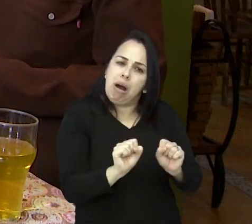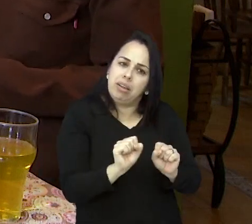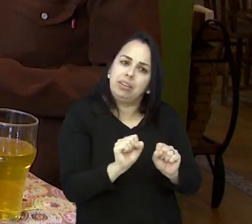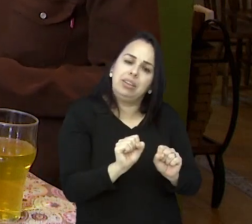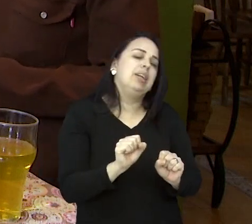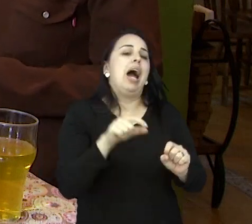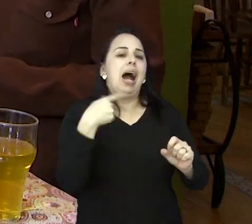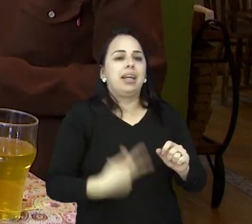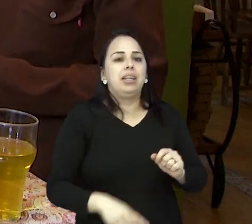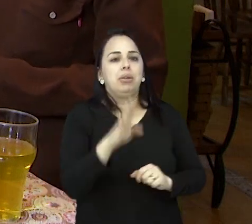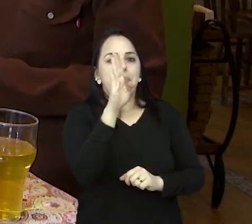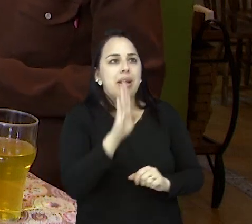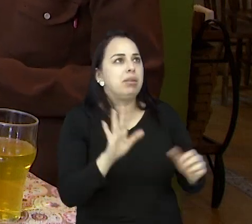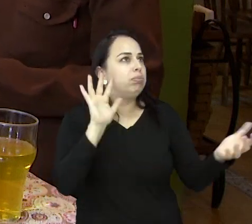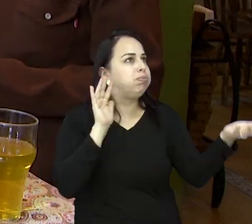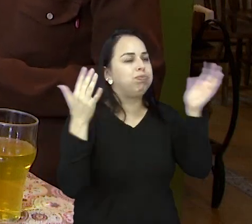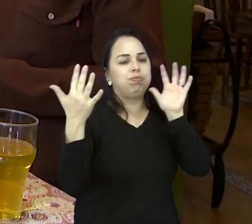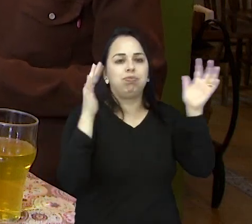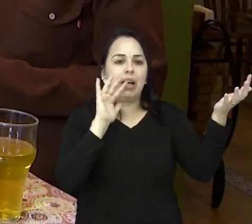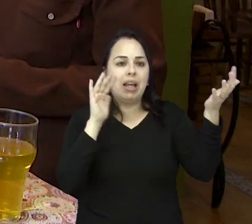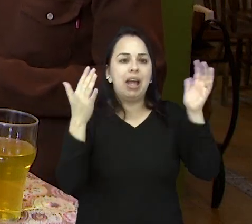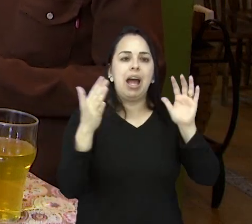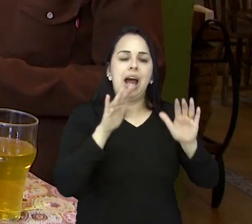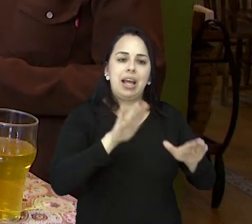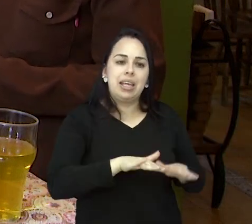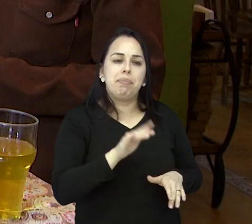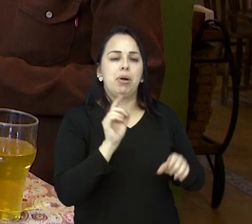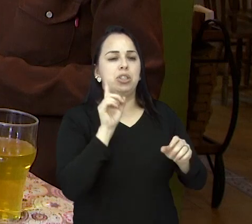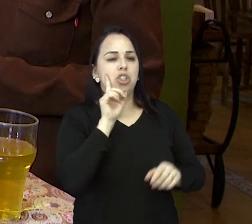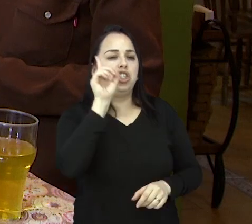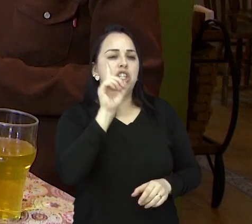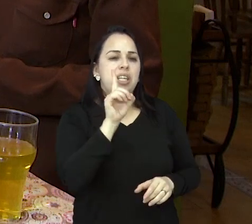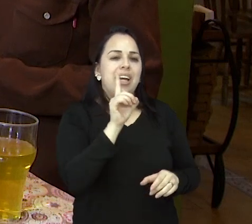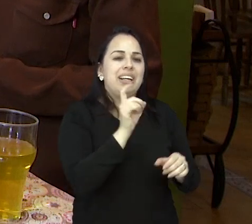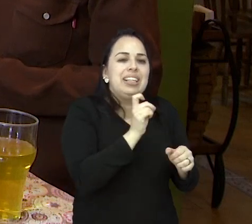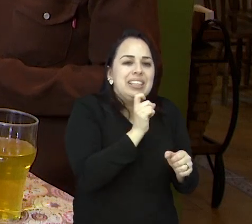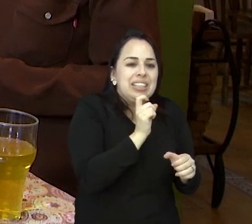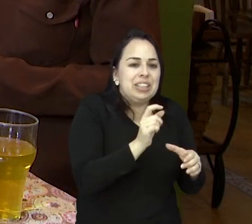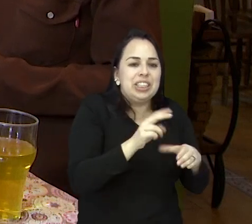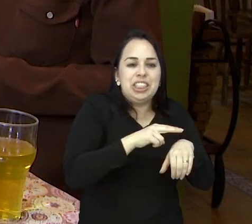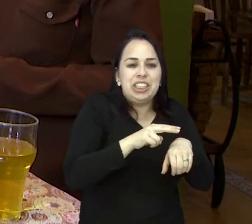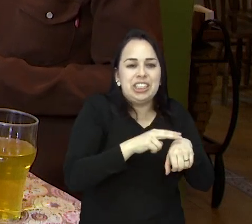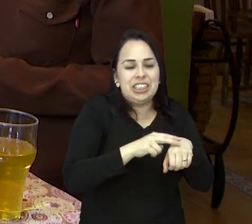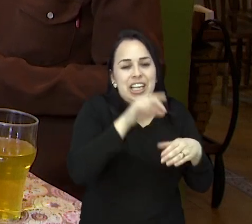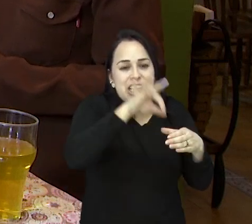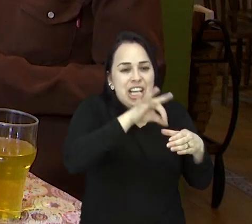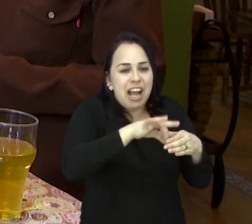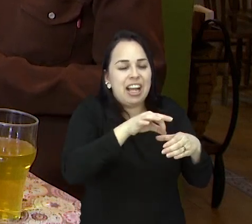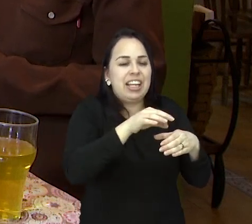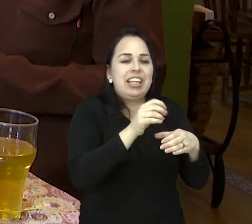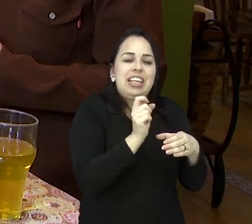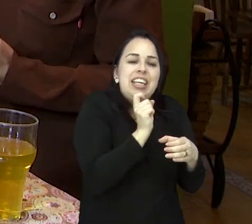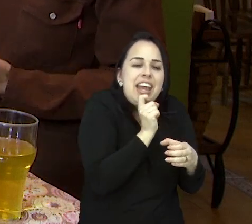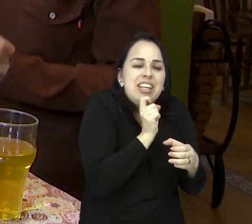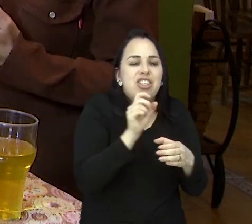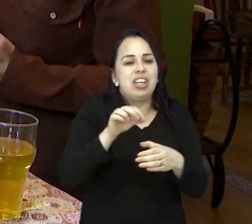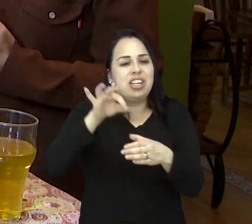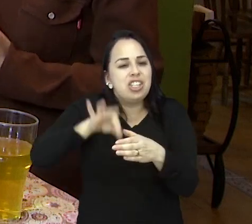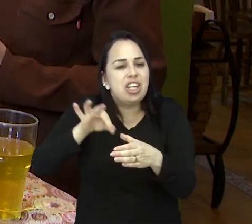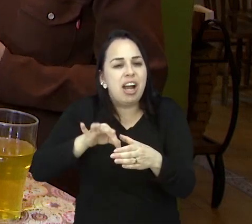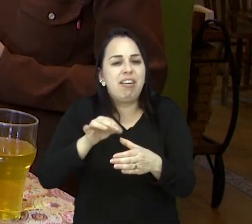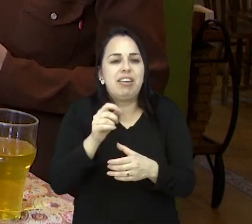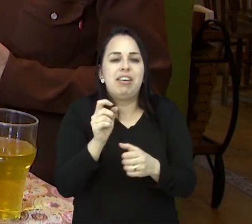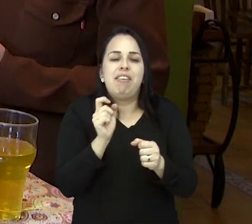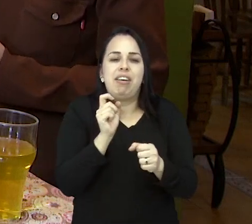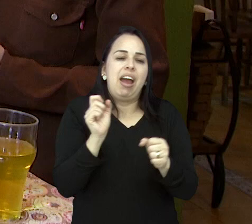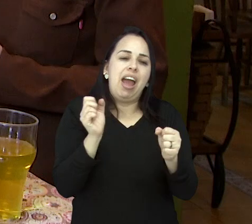Então você tem essa nuance, né? Um dia pode ser quente, outro dia pode ser frio, o chá permite isso, né? Com certeza. Eu acho que a gente poderia no